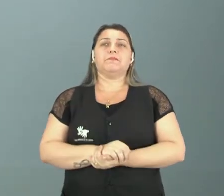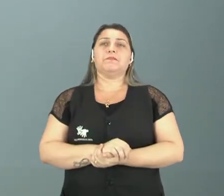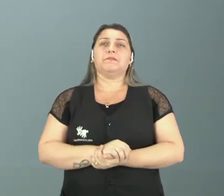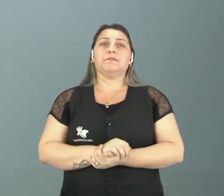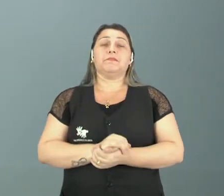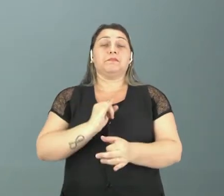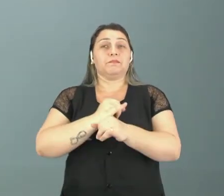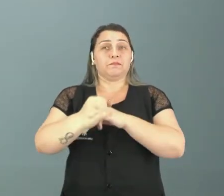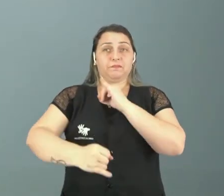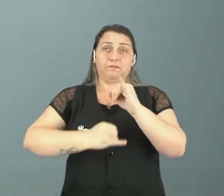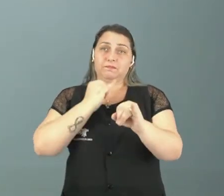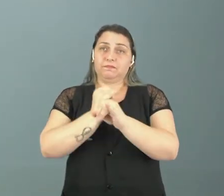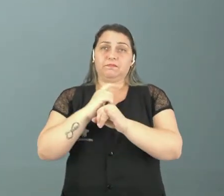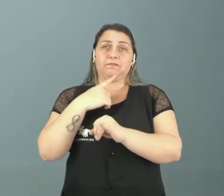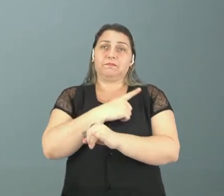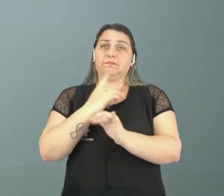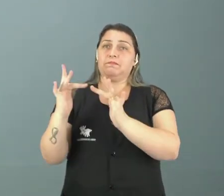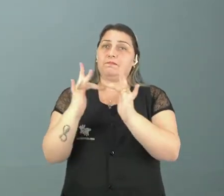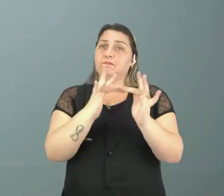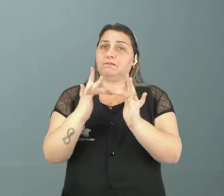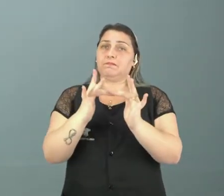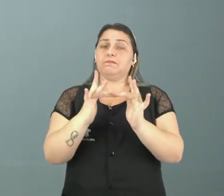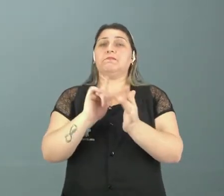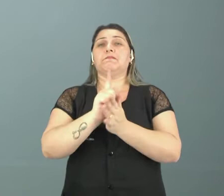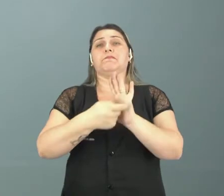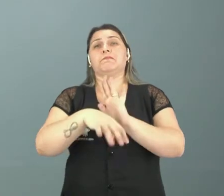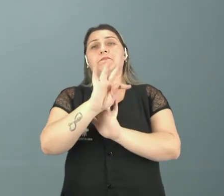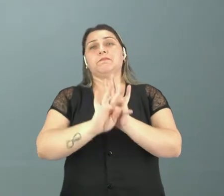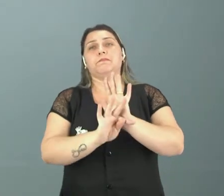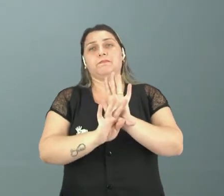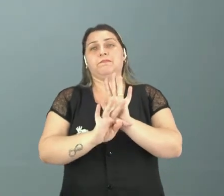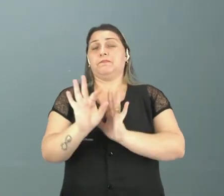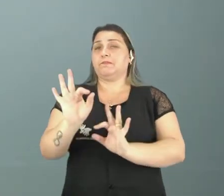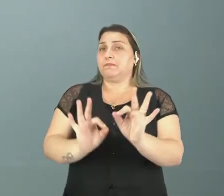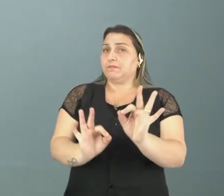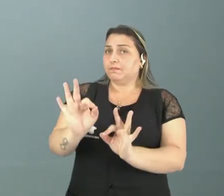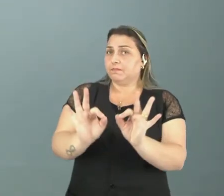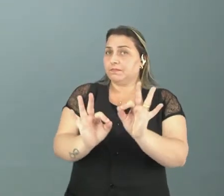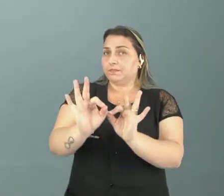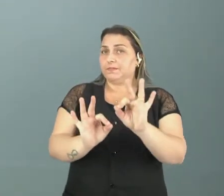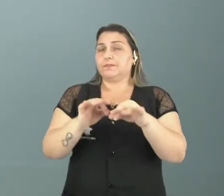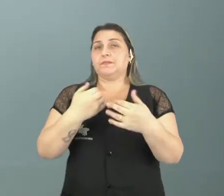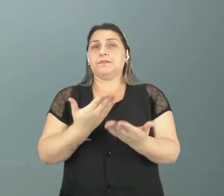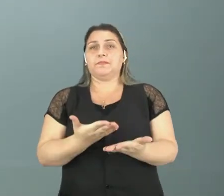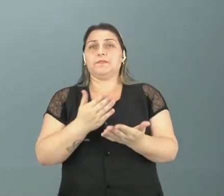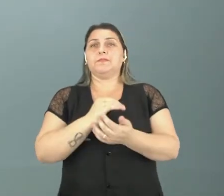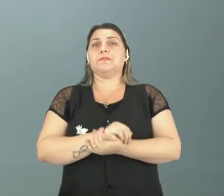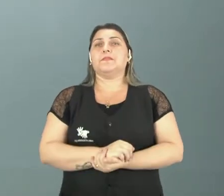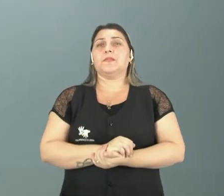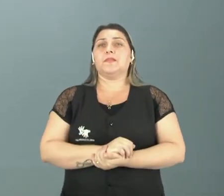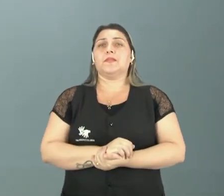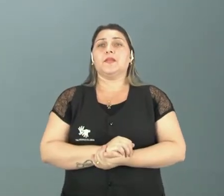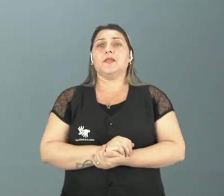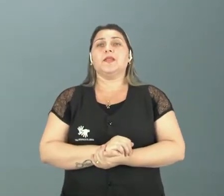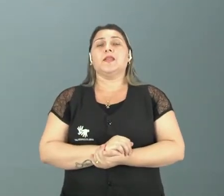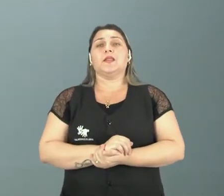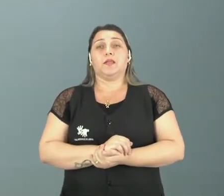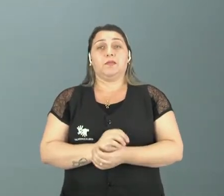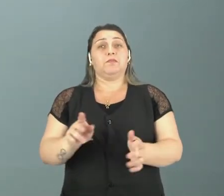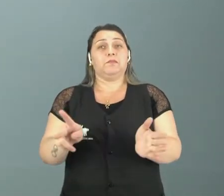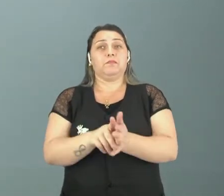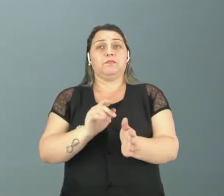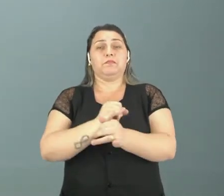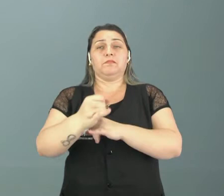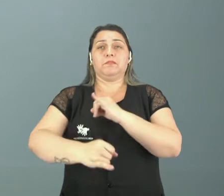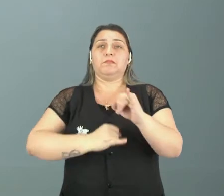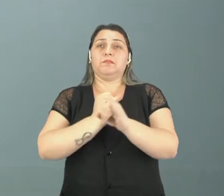Na internet, a gente também tem contato com esse gênero textual. Ele é organizado da mesma forma. Tá? Só que é veiculado na